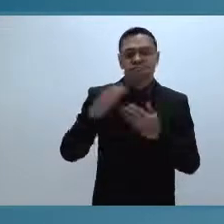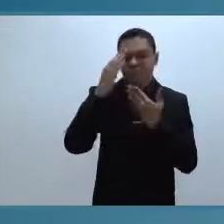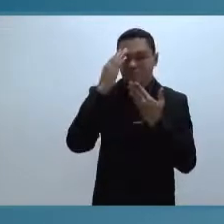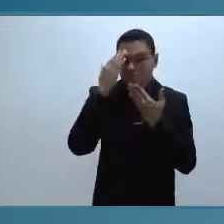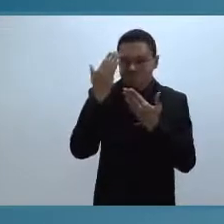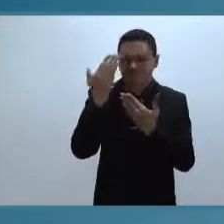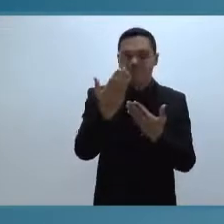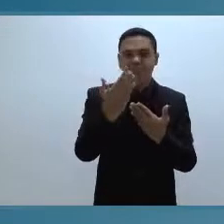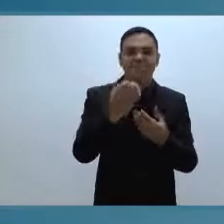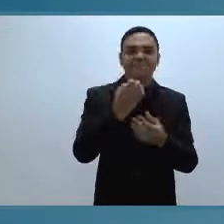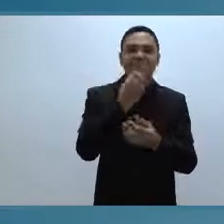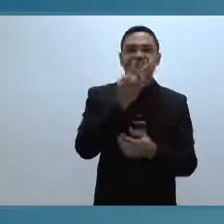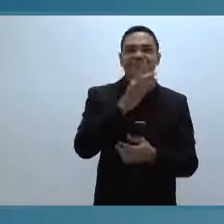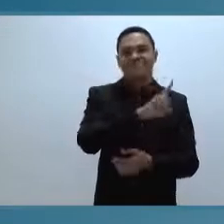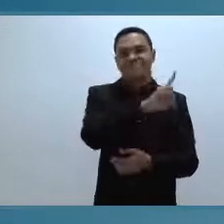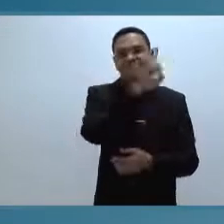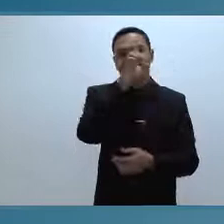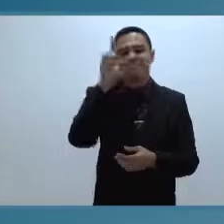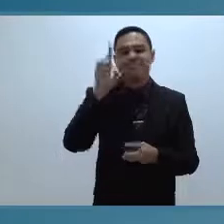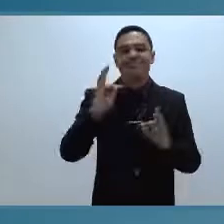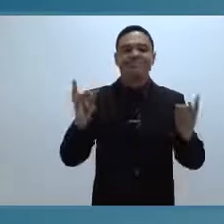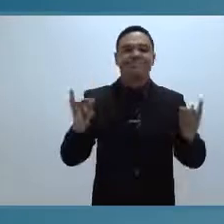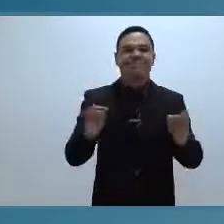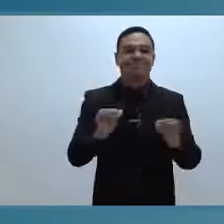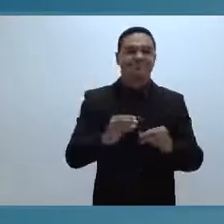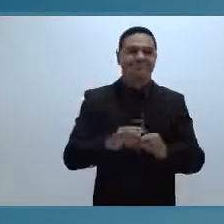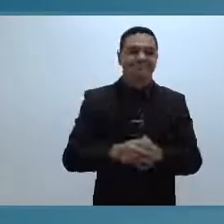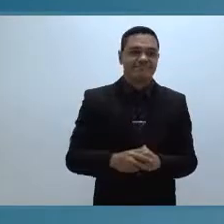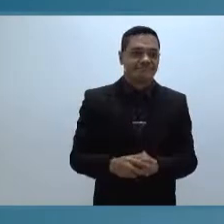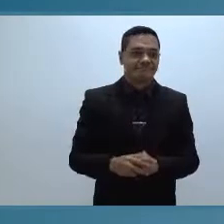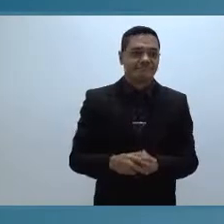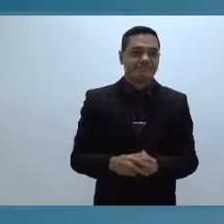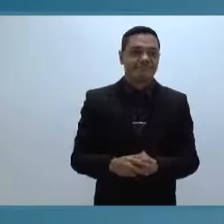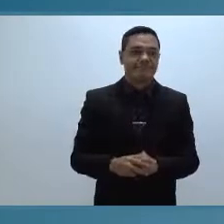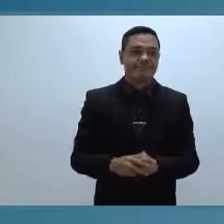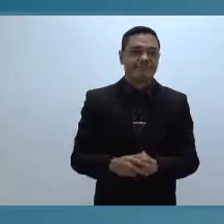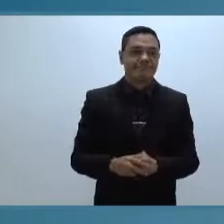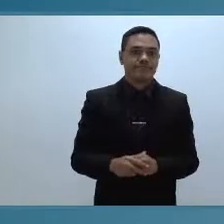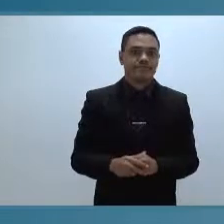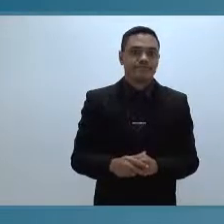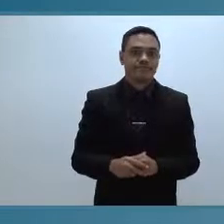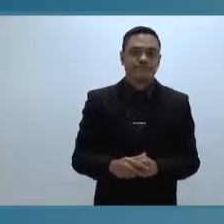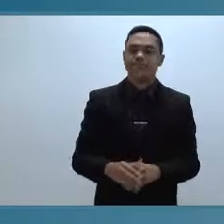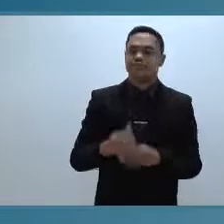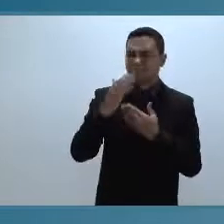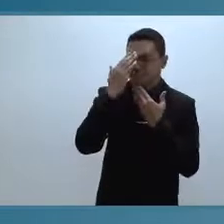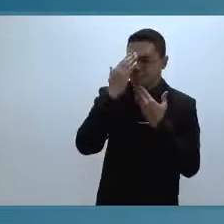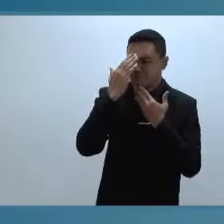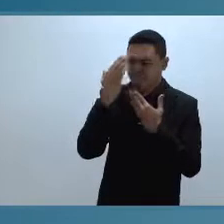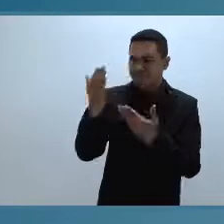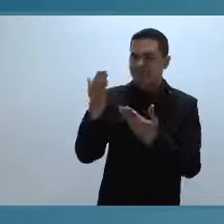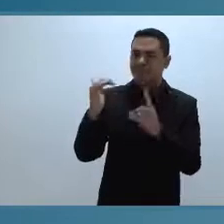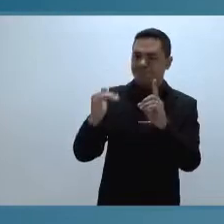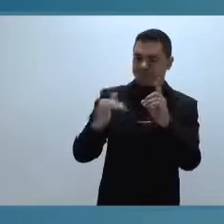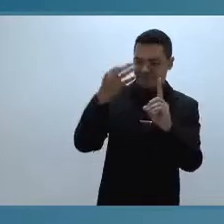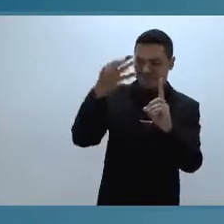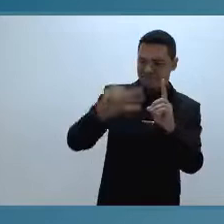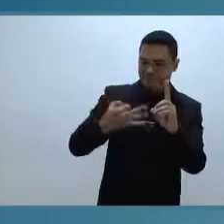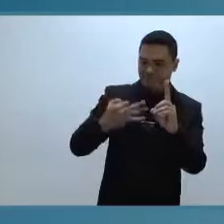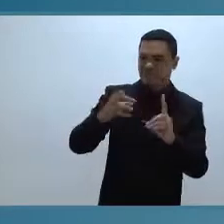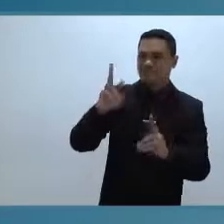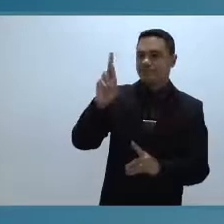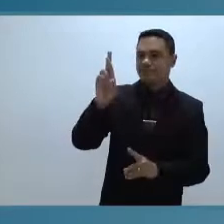Obrigada, desembargador Roberto, que todos participem. É um grande convite. Continua facultada